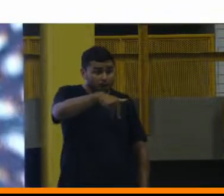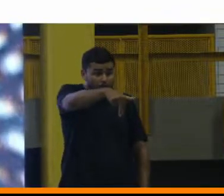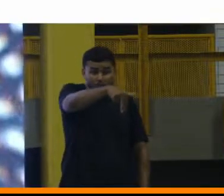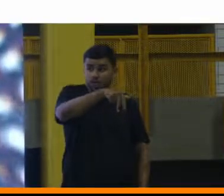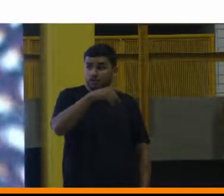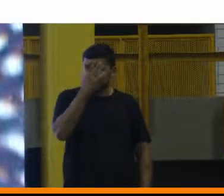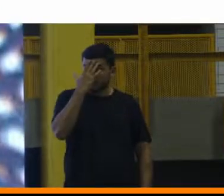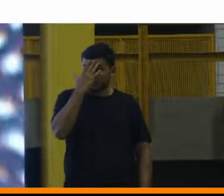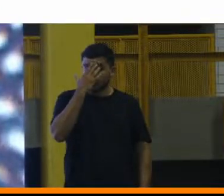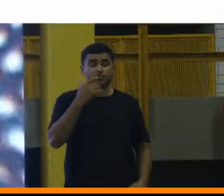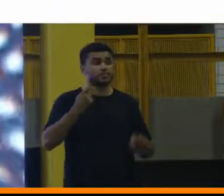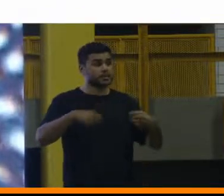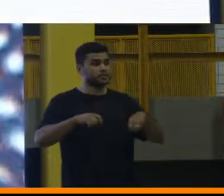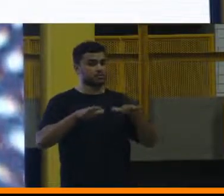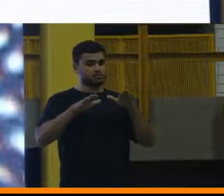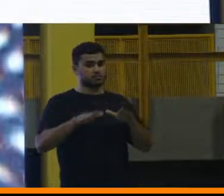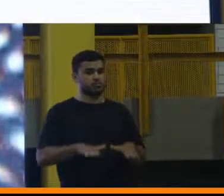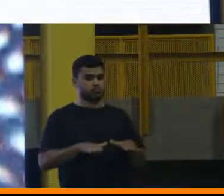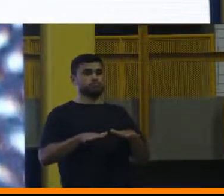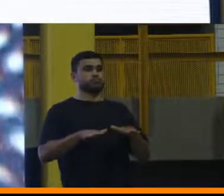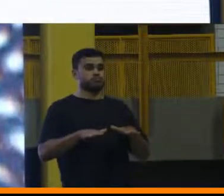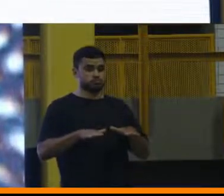a velocidade,